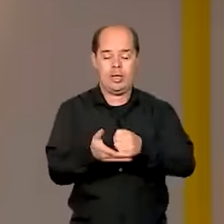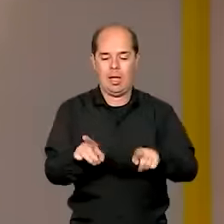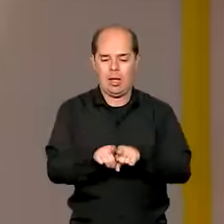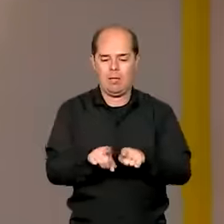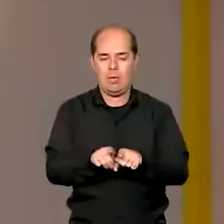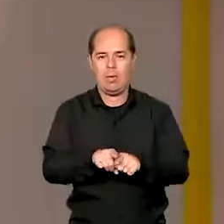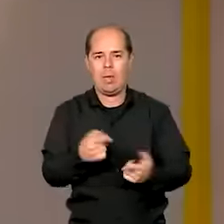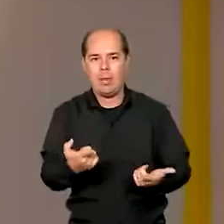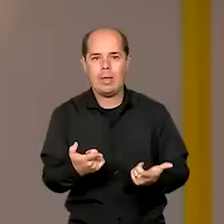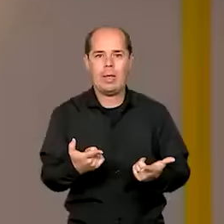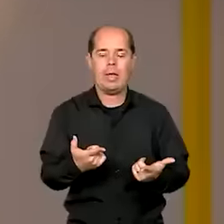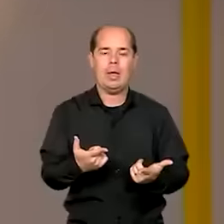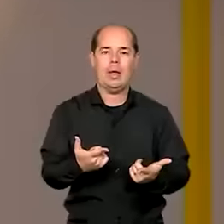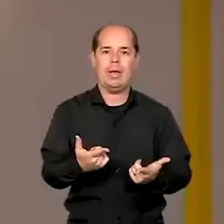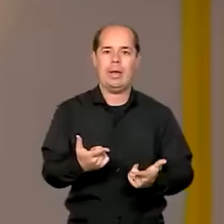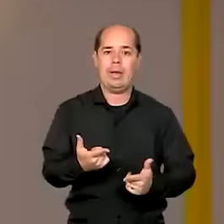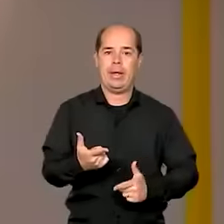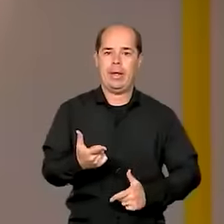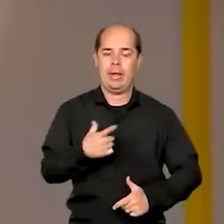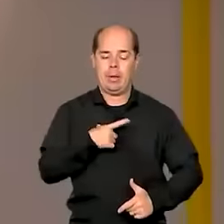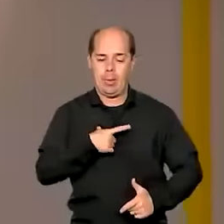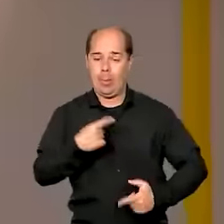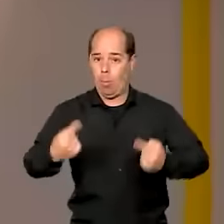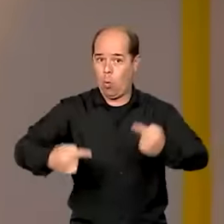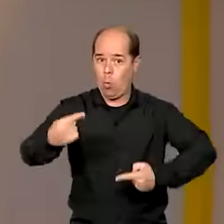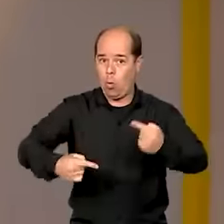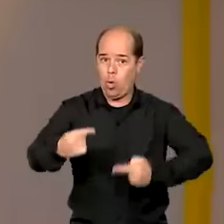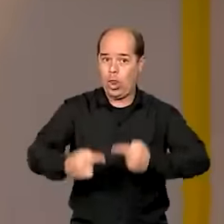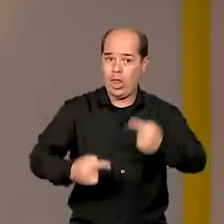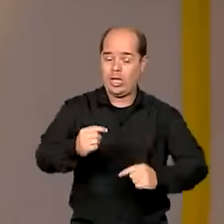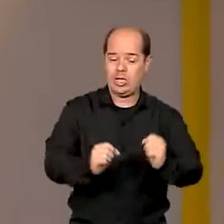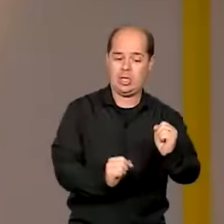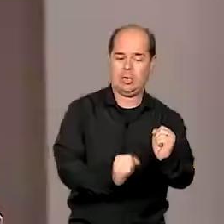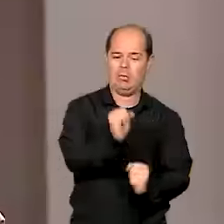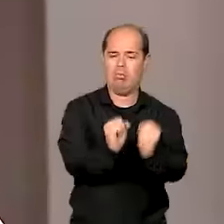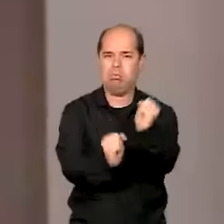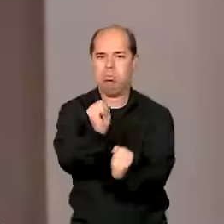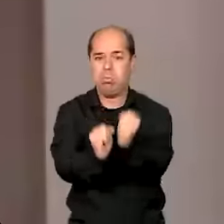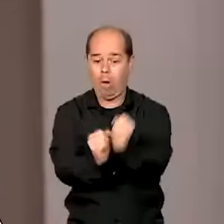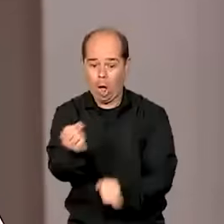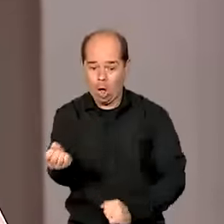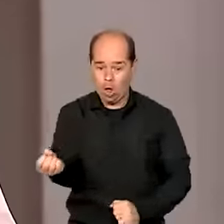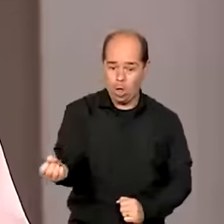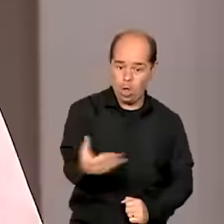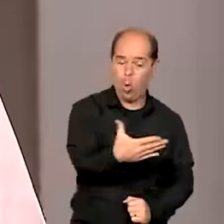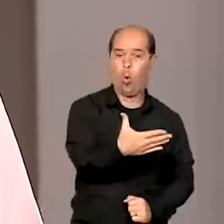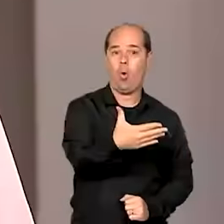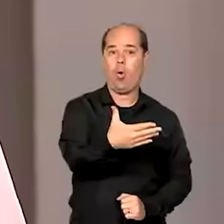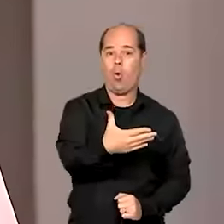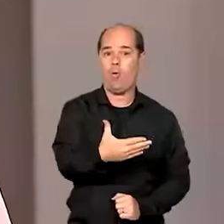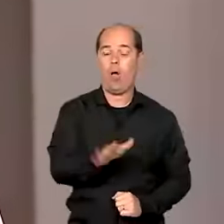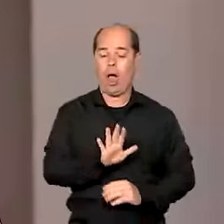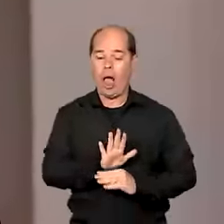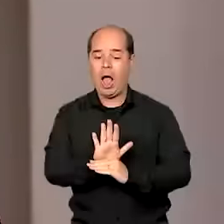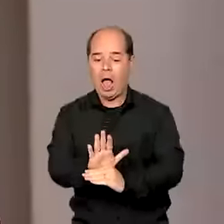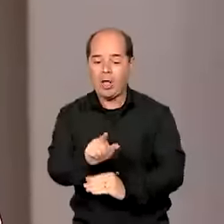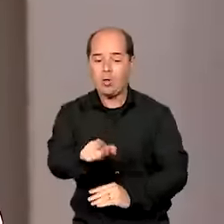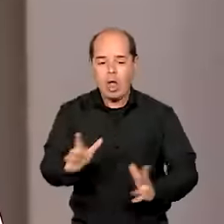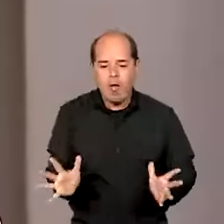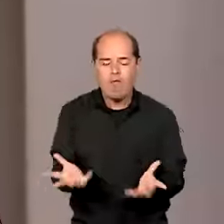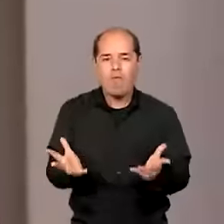apoio à modernização Industrial o governo quer ajudar o setor a crescer Esse foi o tema de uma entrevista do